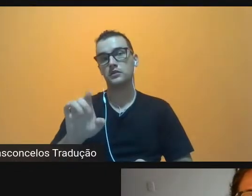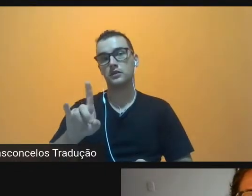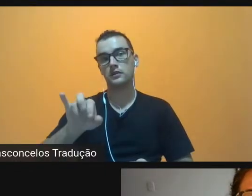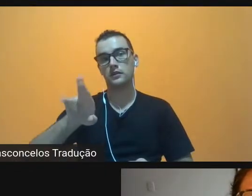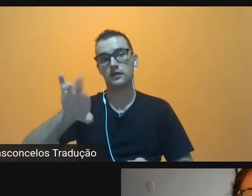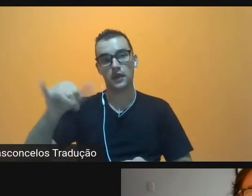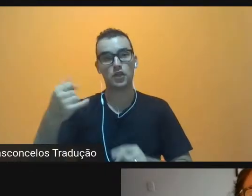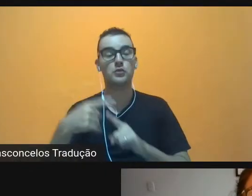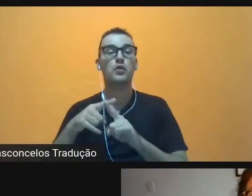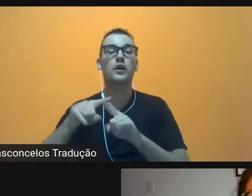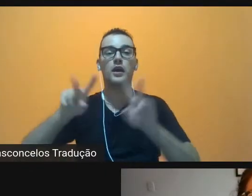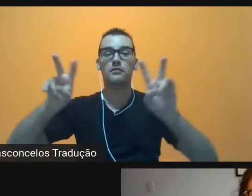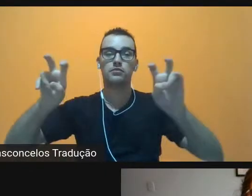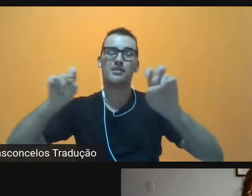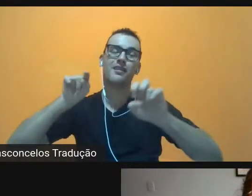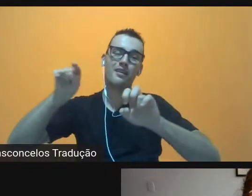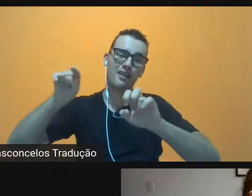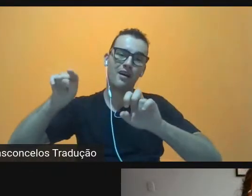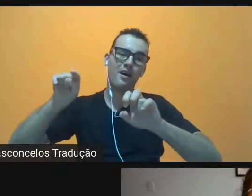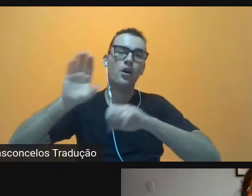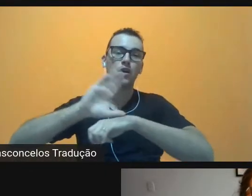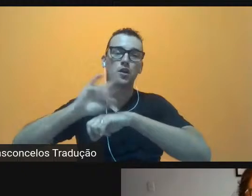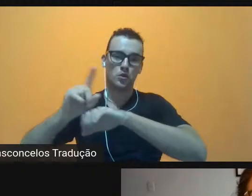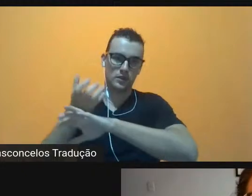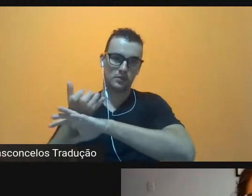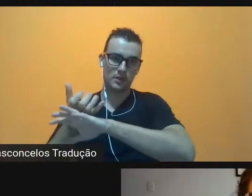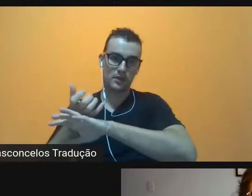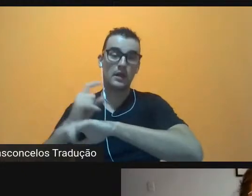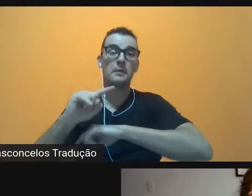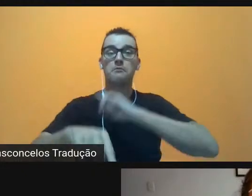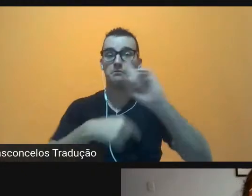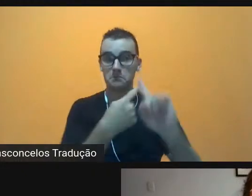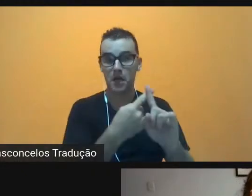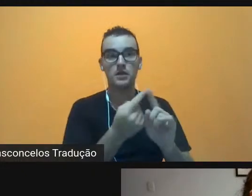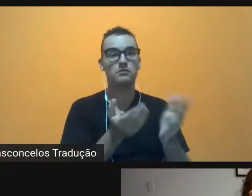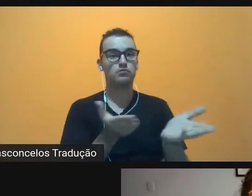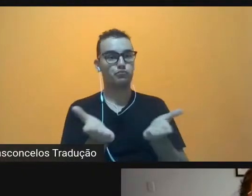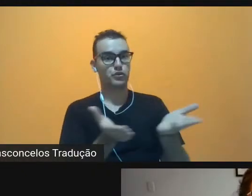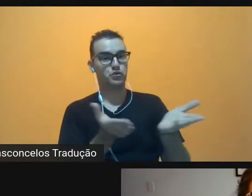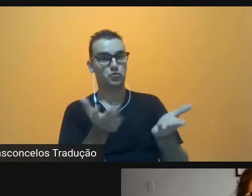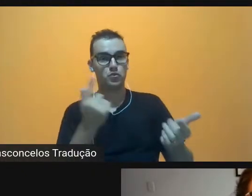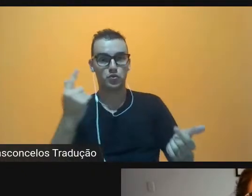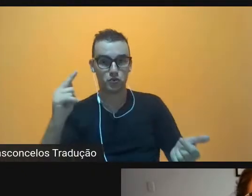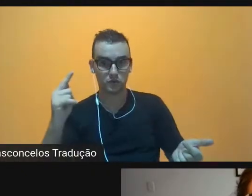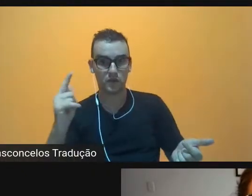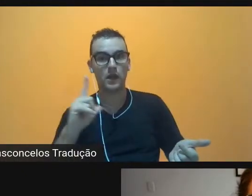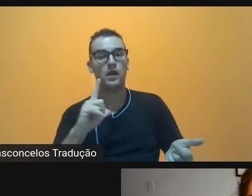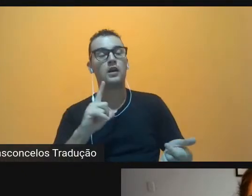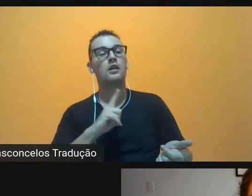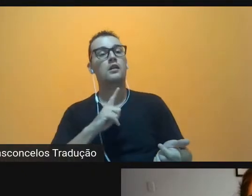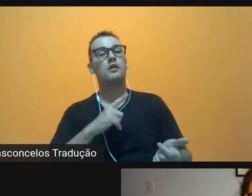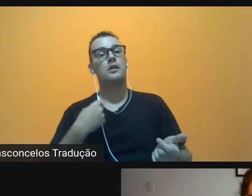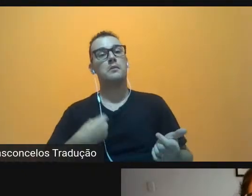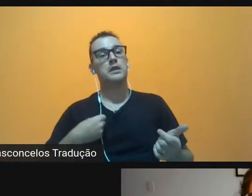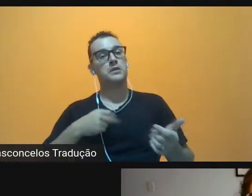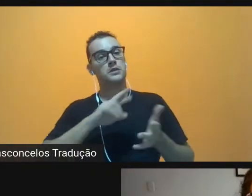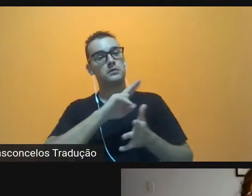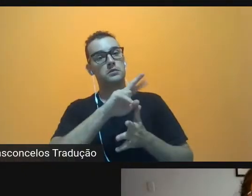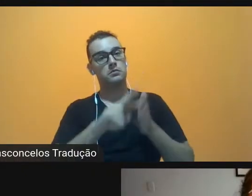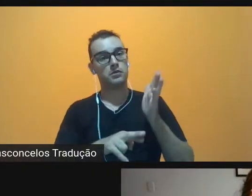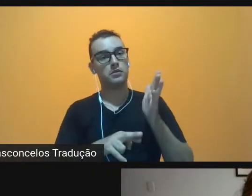de disciplina, e os mediadores da geografia. Então, teve a participação de